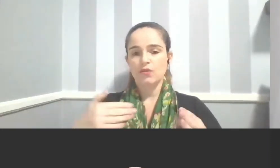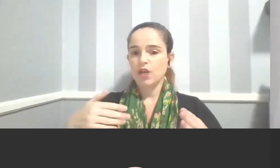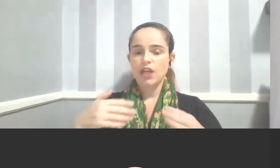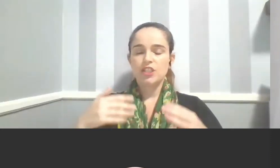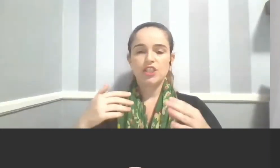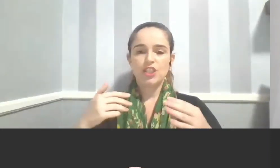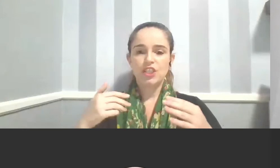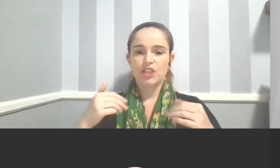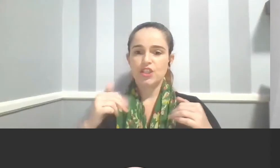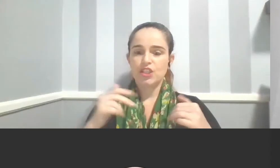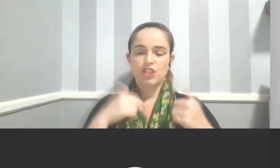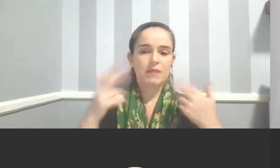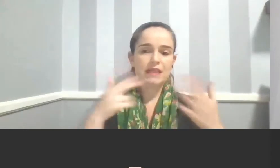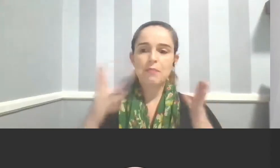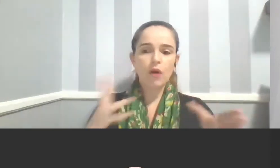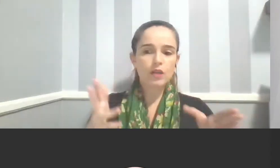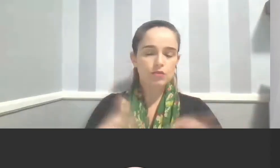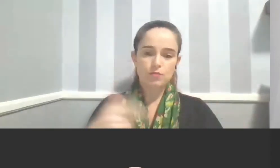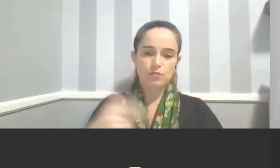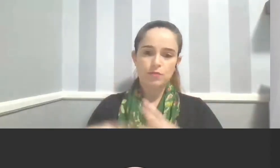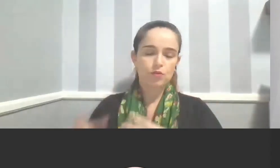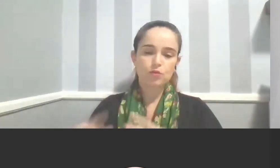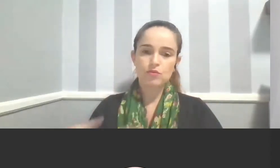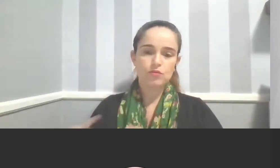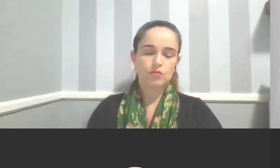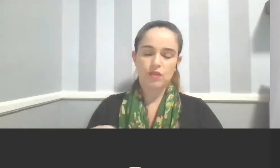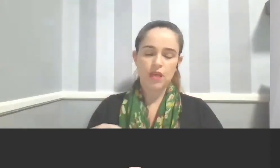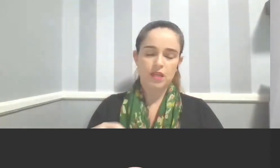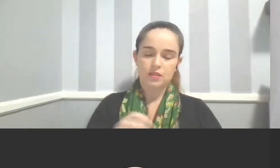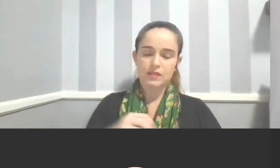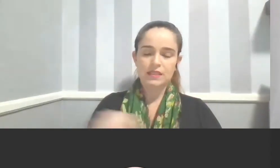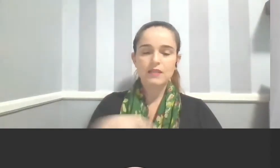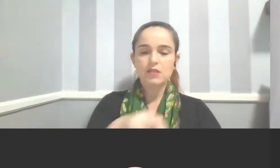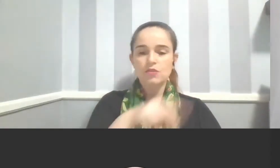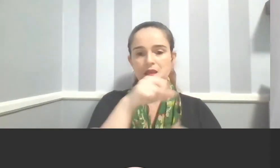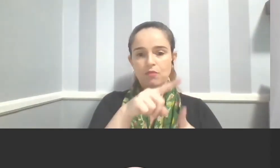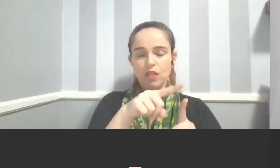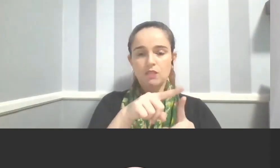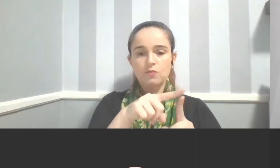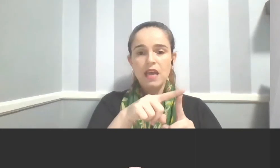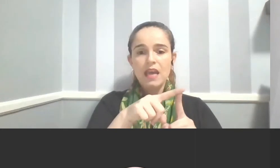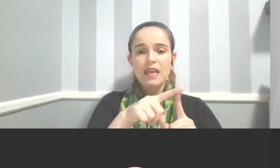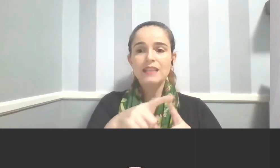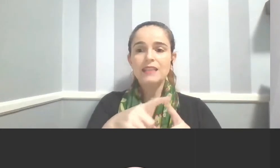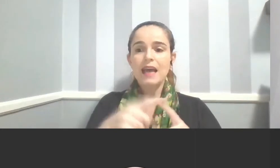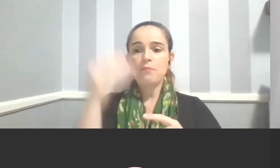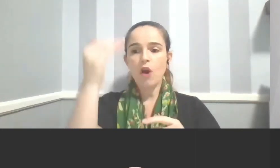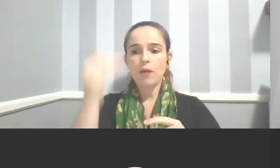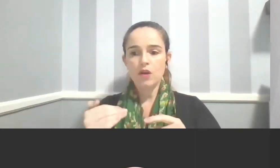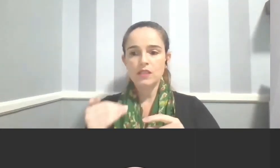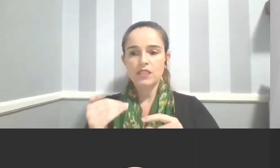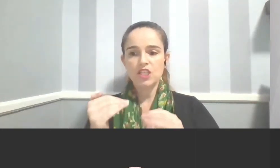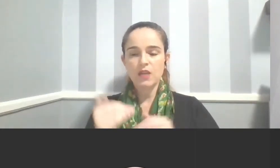está cheio de metabólitos, de produtos que são excretas do metabolismo, e